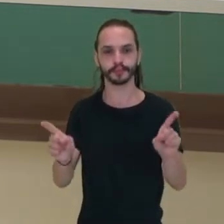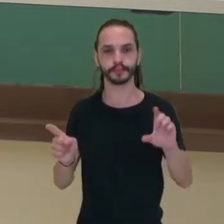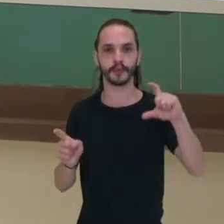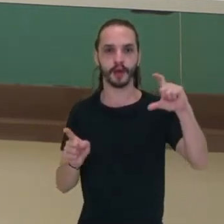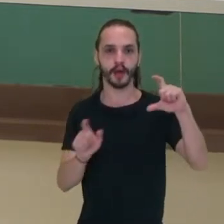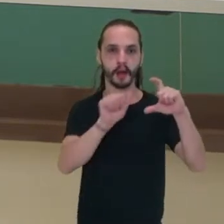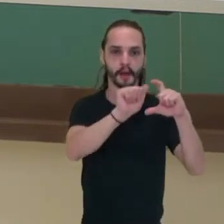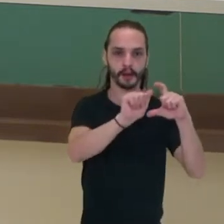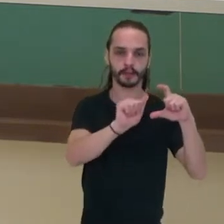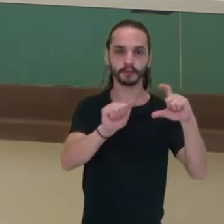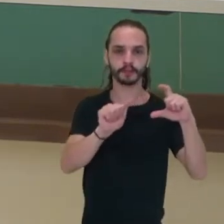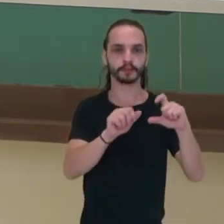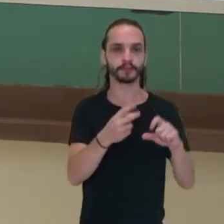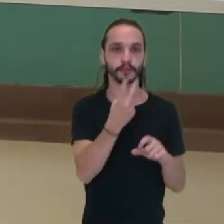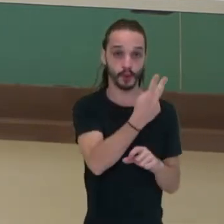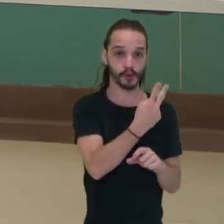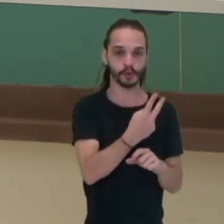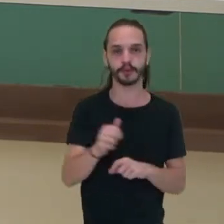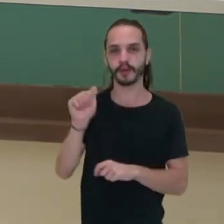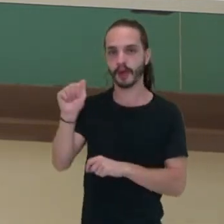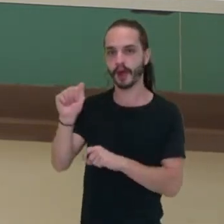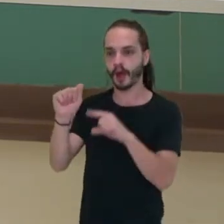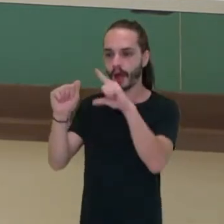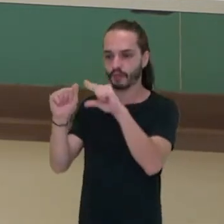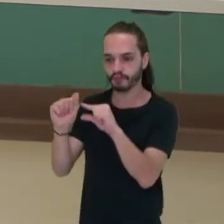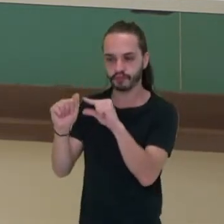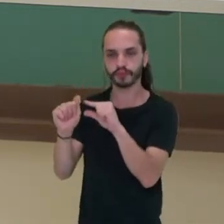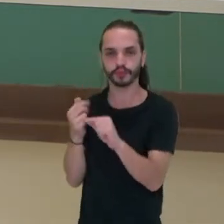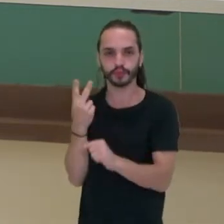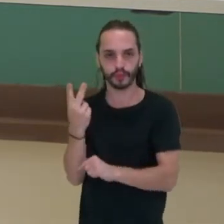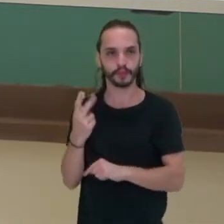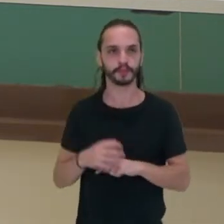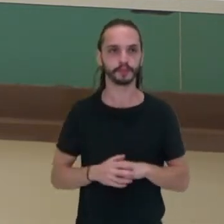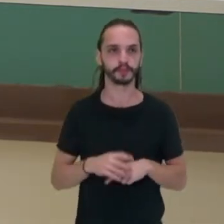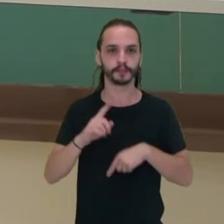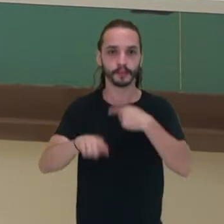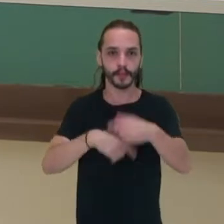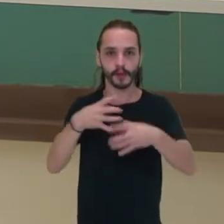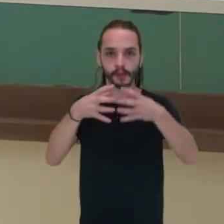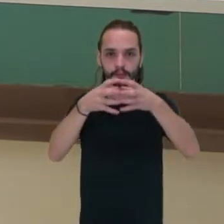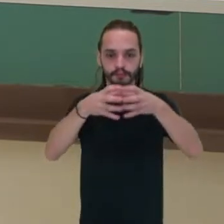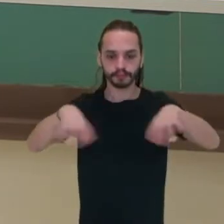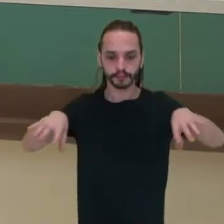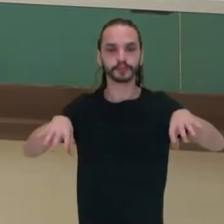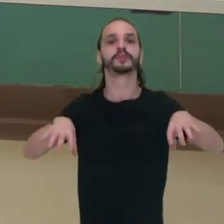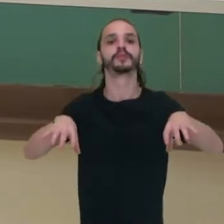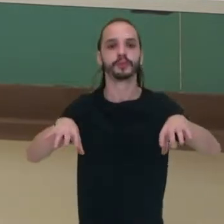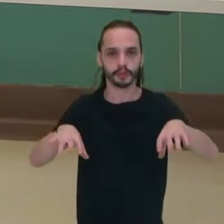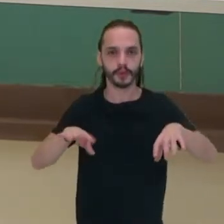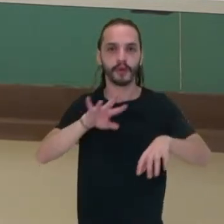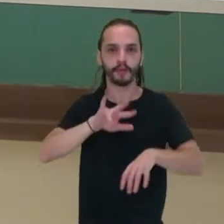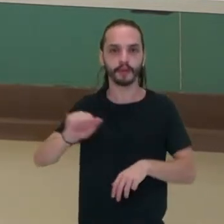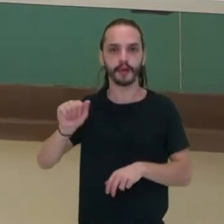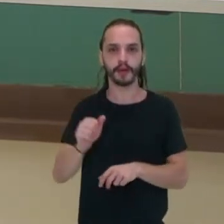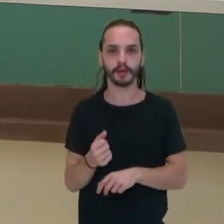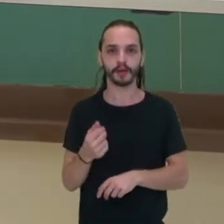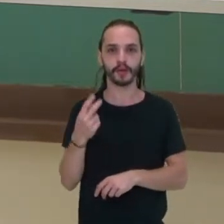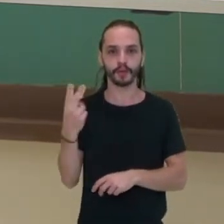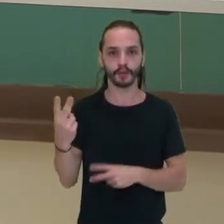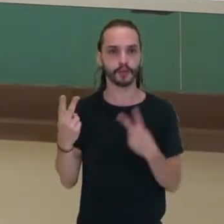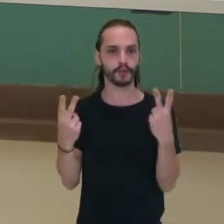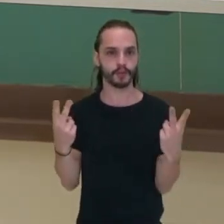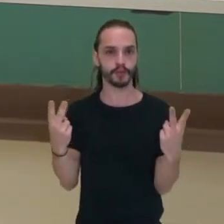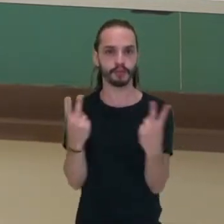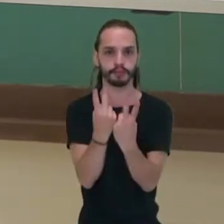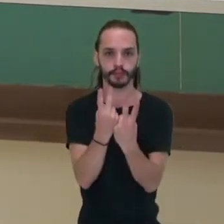no roxo, duas vezes o azinho no verde. E depois a separação deles com a produção de quatro gametas diferentes, no caso, né, de